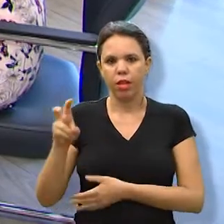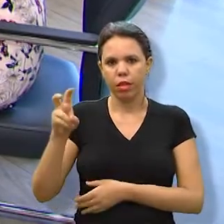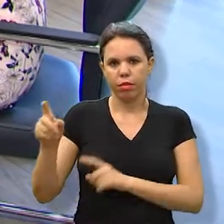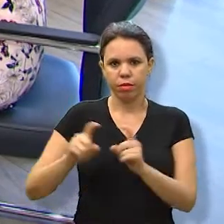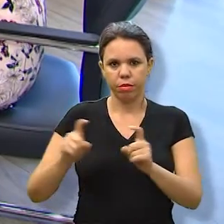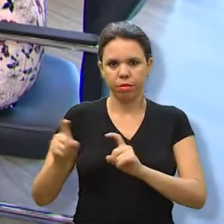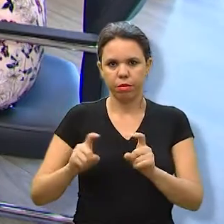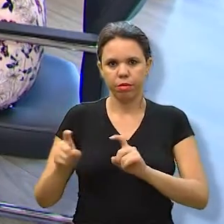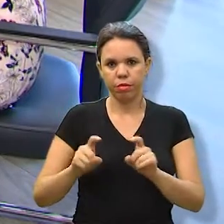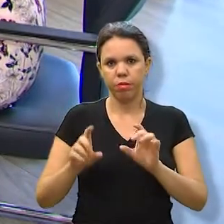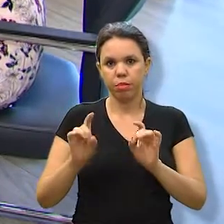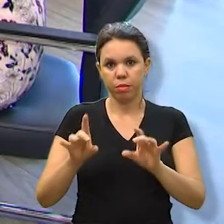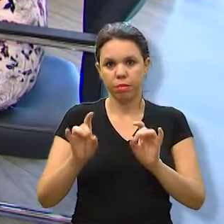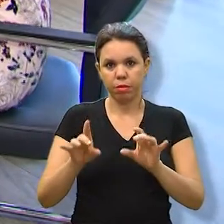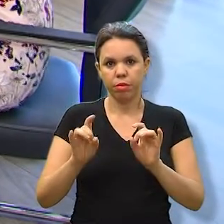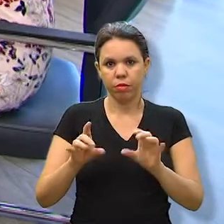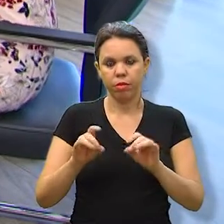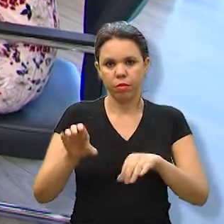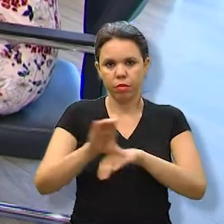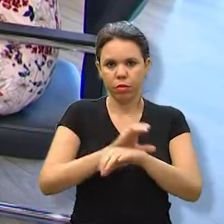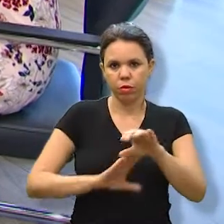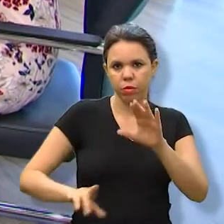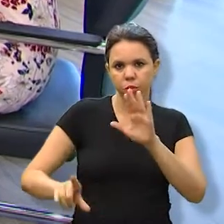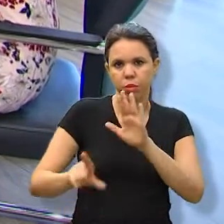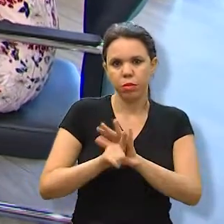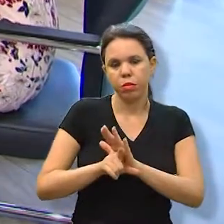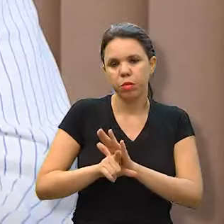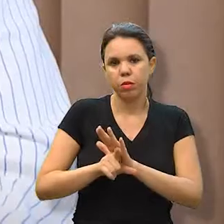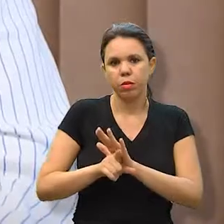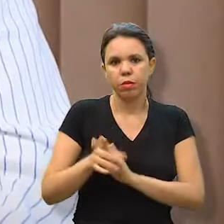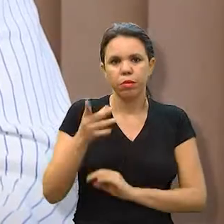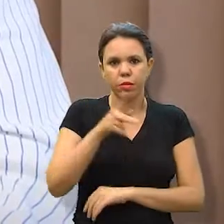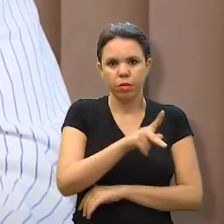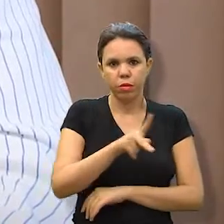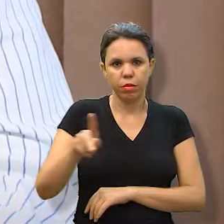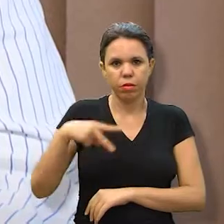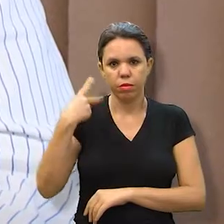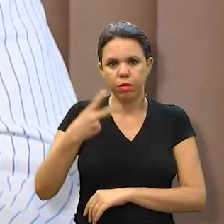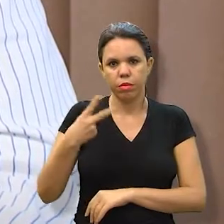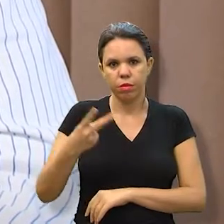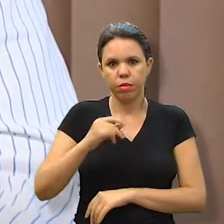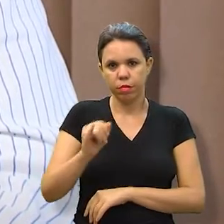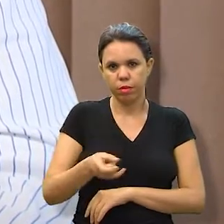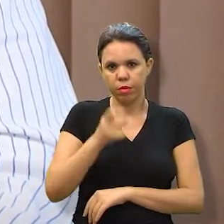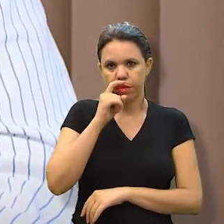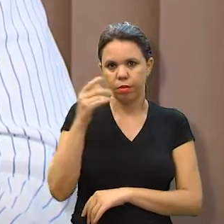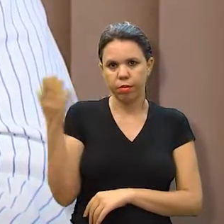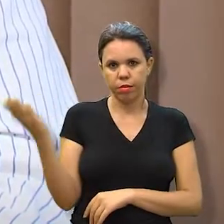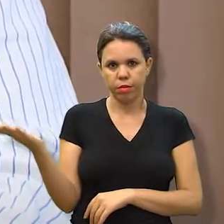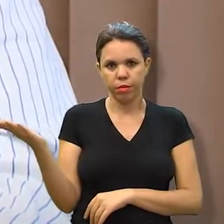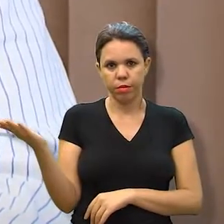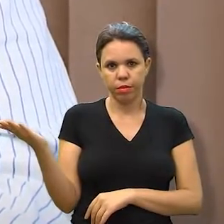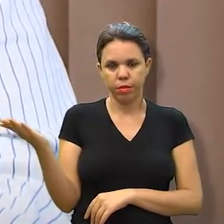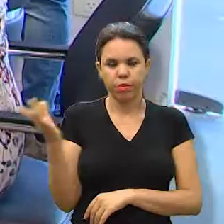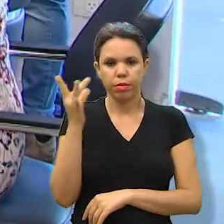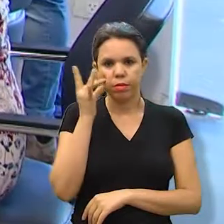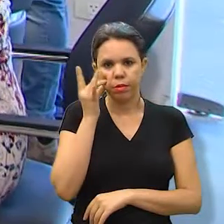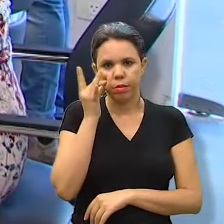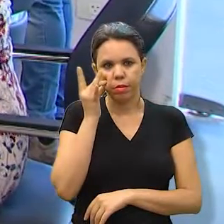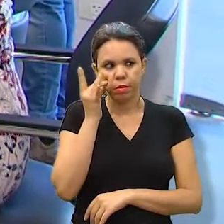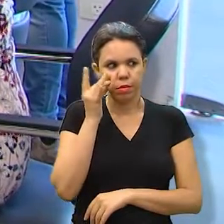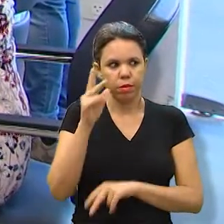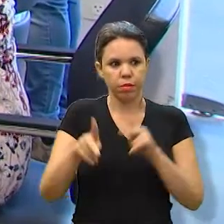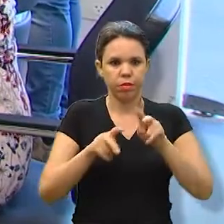e essa foi a quinta reunião extra ordinária da const leg que contou com a presidência do vereador Jorge Schneider